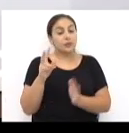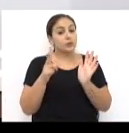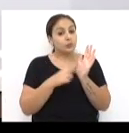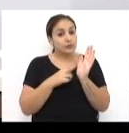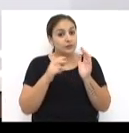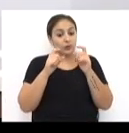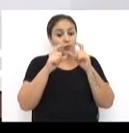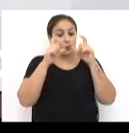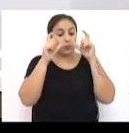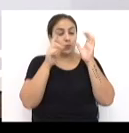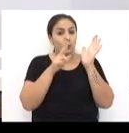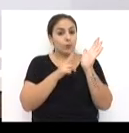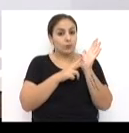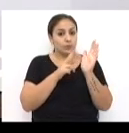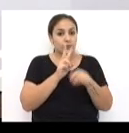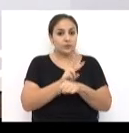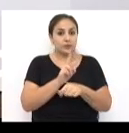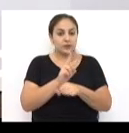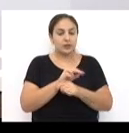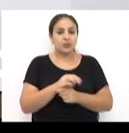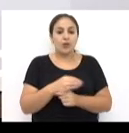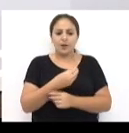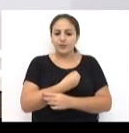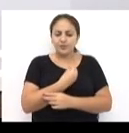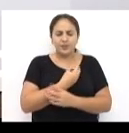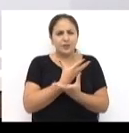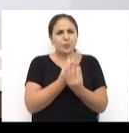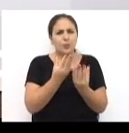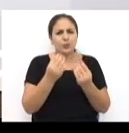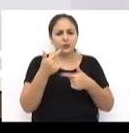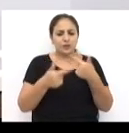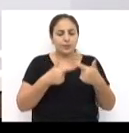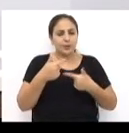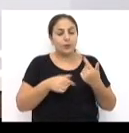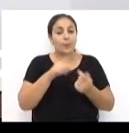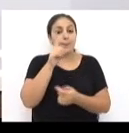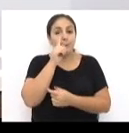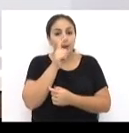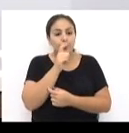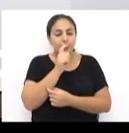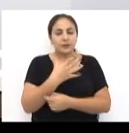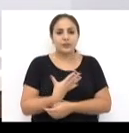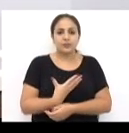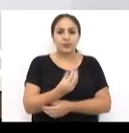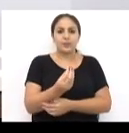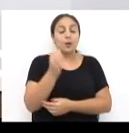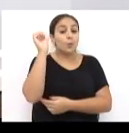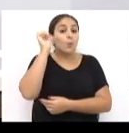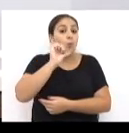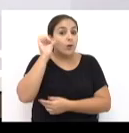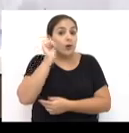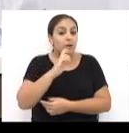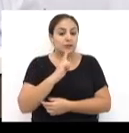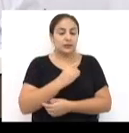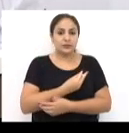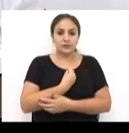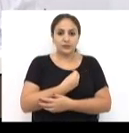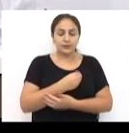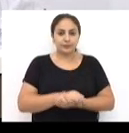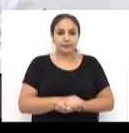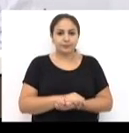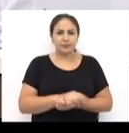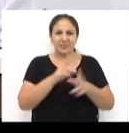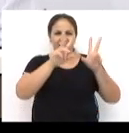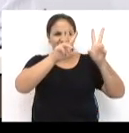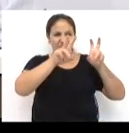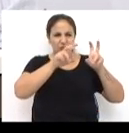cuidado. É a vida de milhares de trabalhadores, pais de família, mulheres, que está em jogo. A questão da